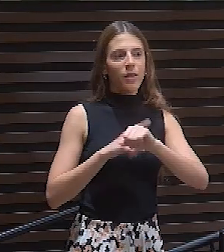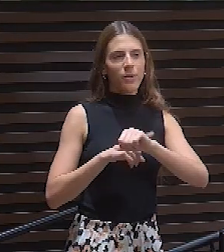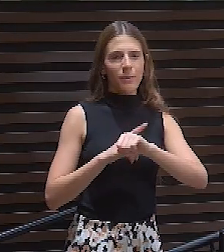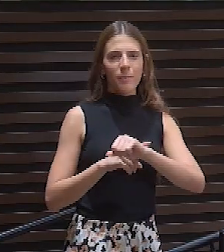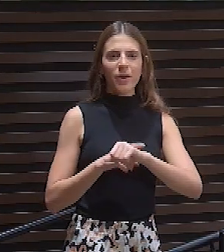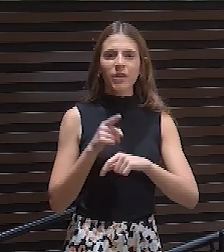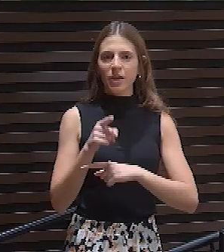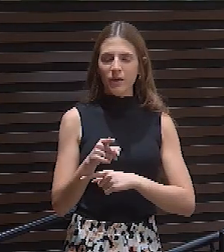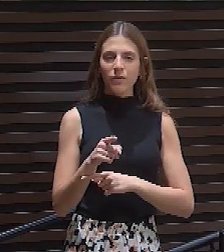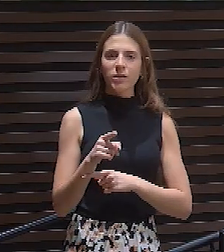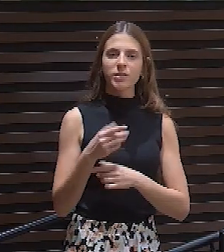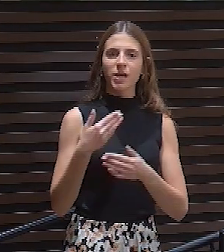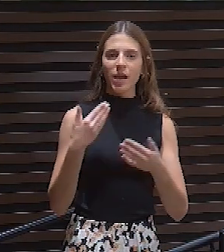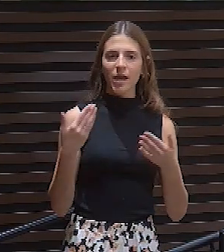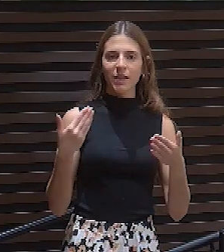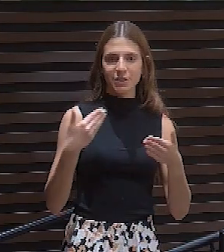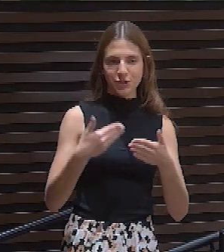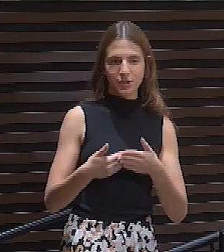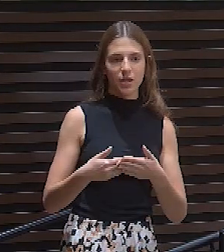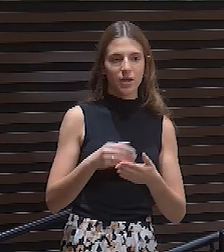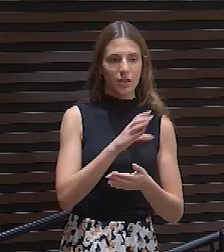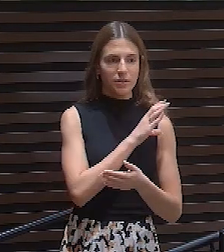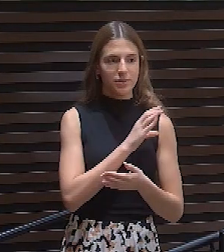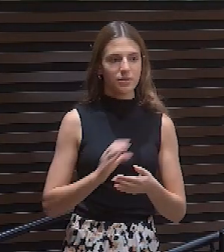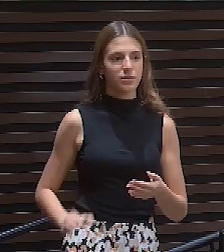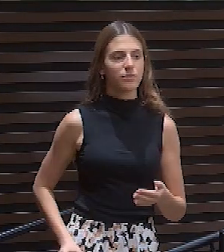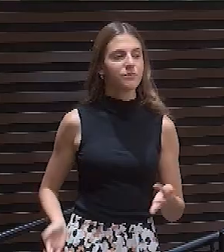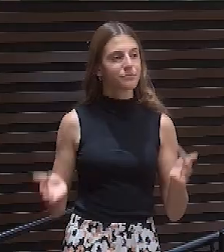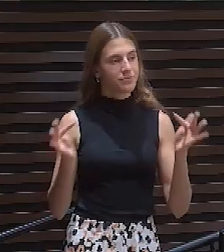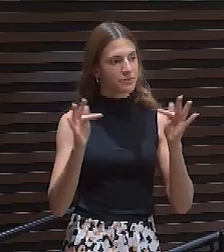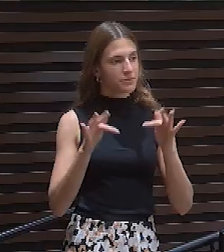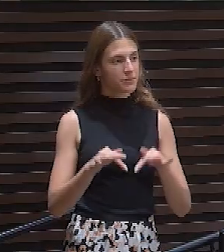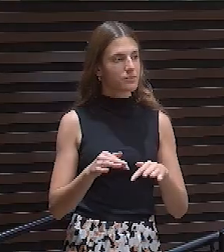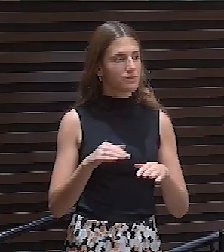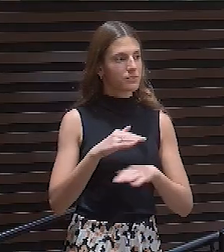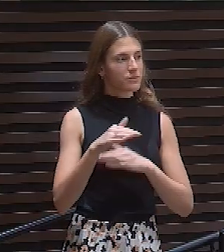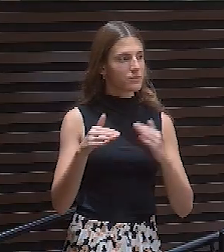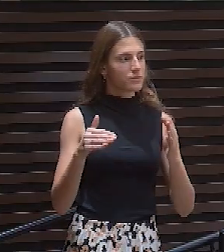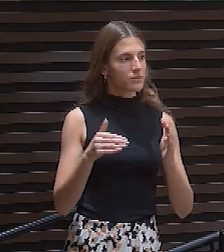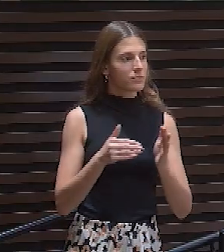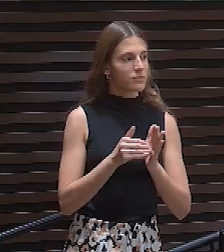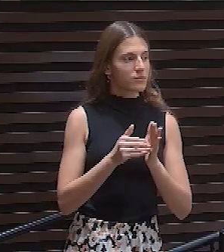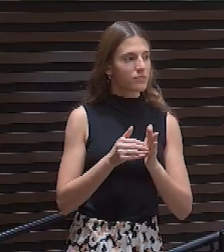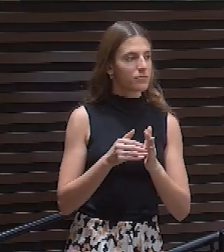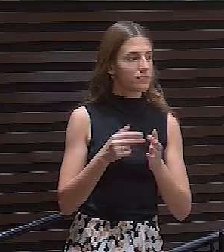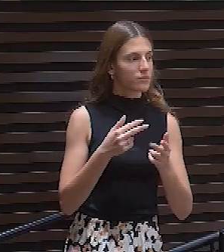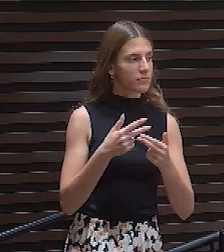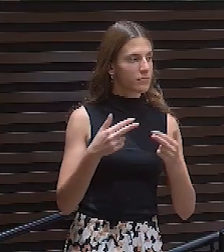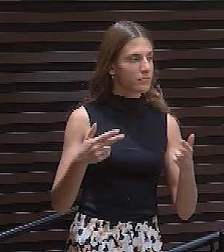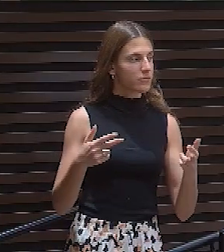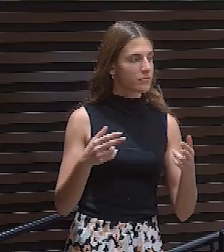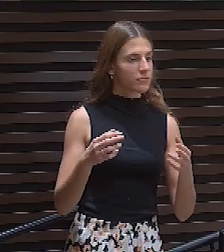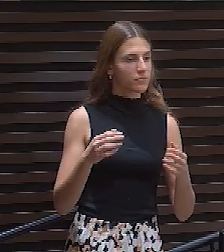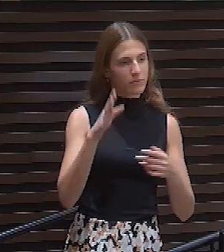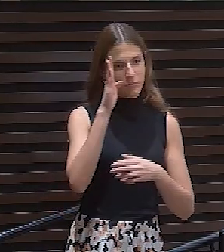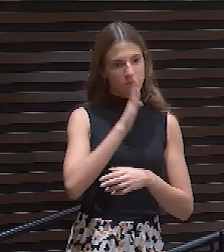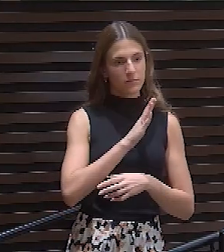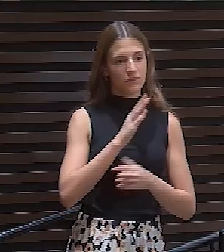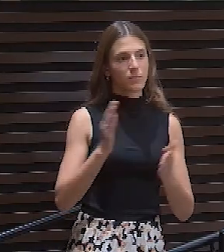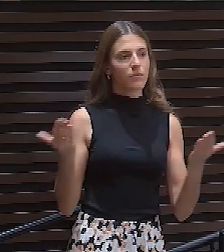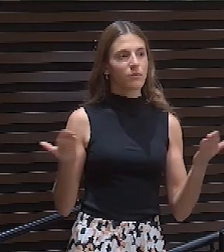essa comilança que é gratuita. Agora você vai usufruir dos frutos de